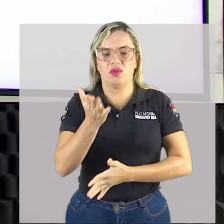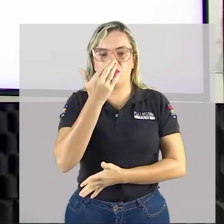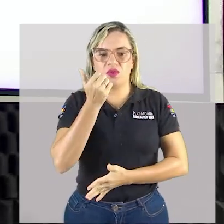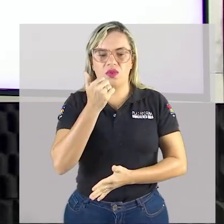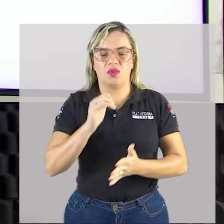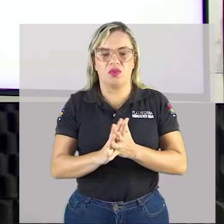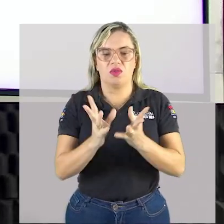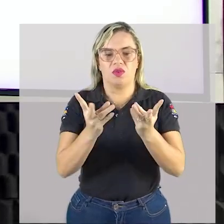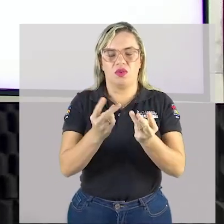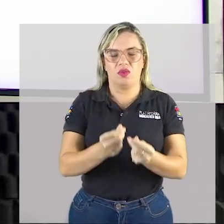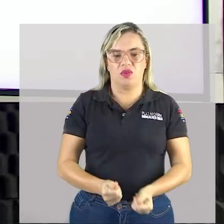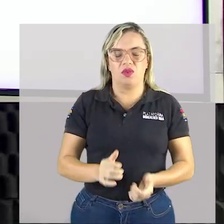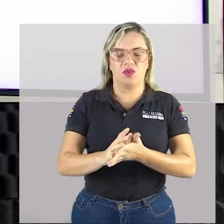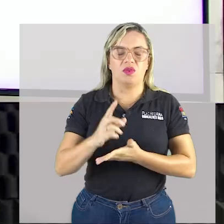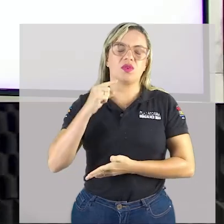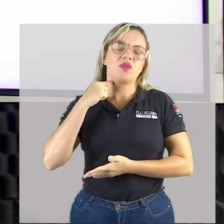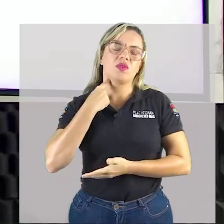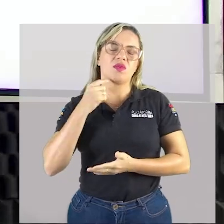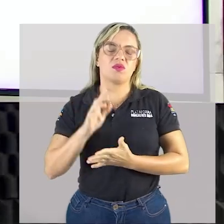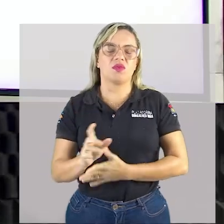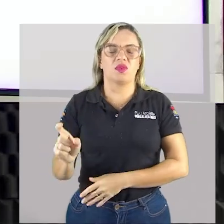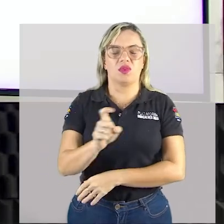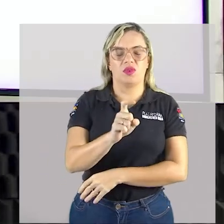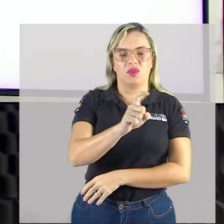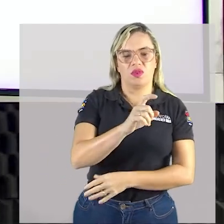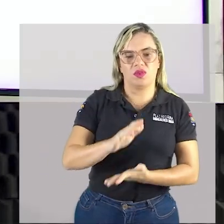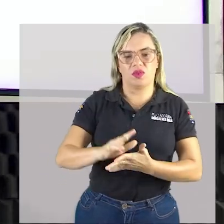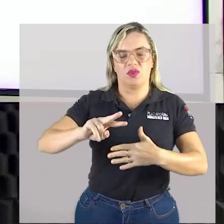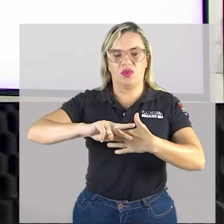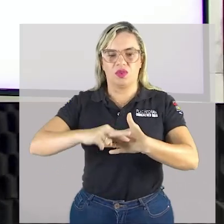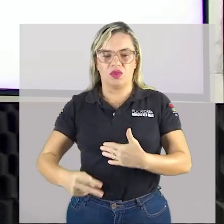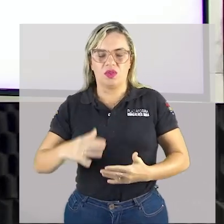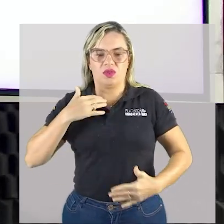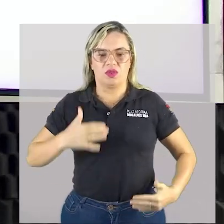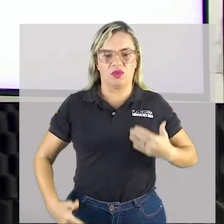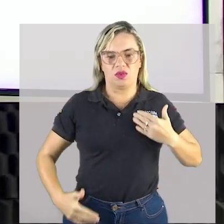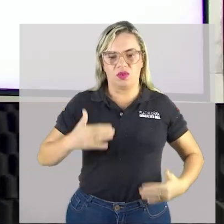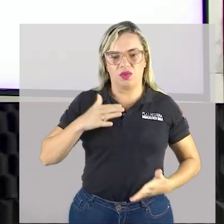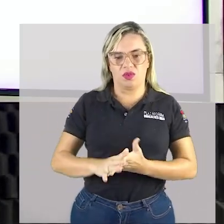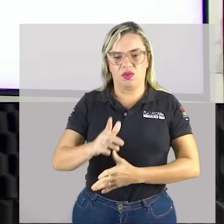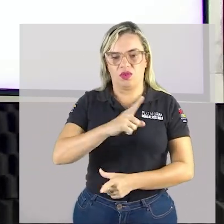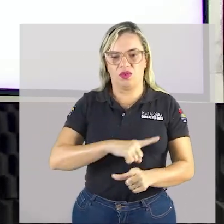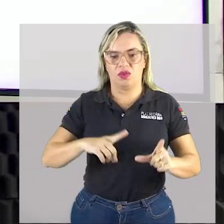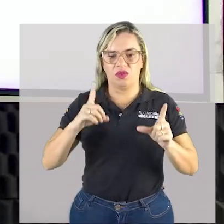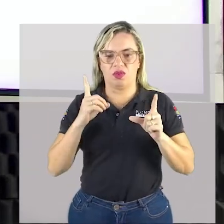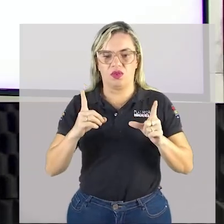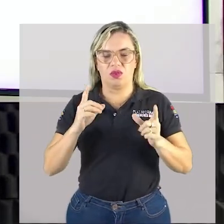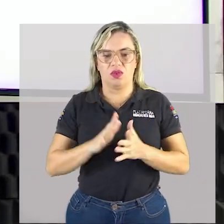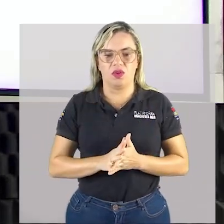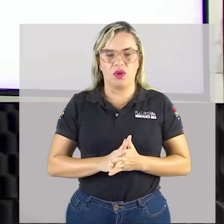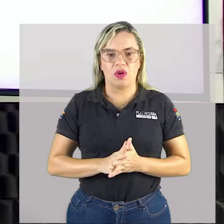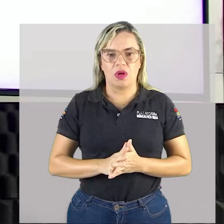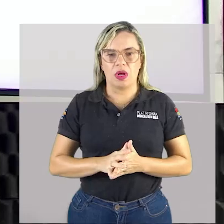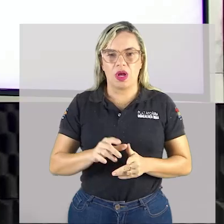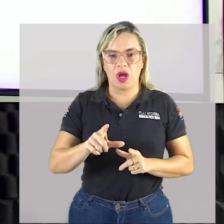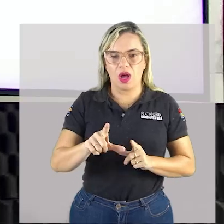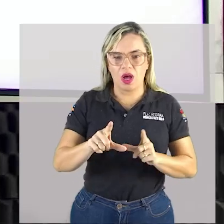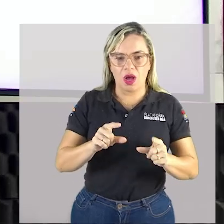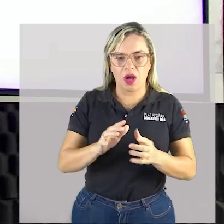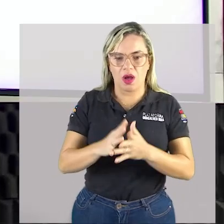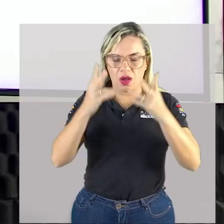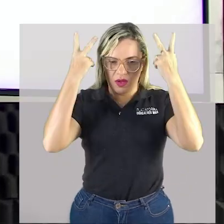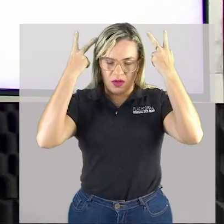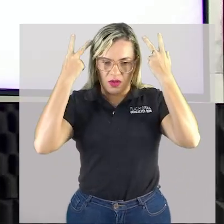da substância tóxica que os agrotóxicos trazem para a gente. Seleção natural,